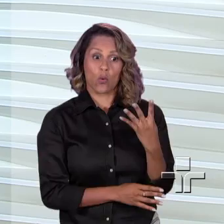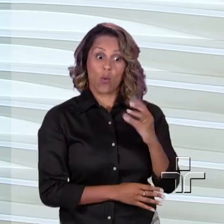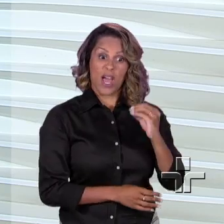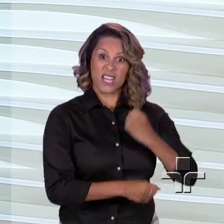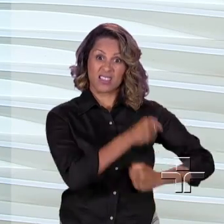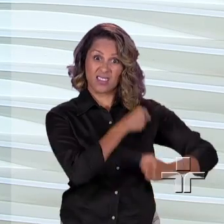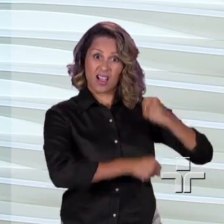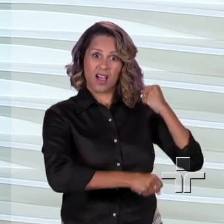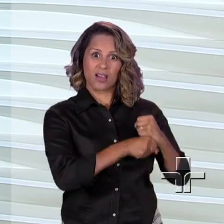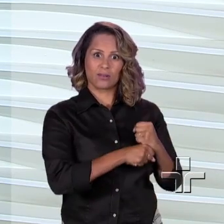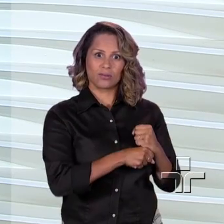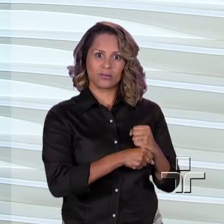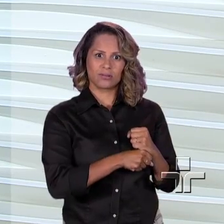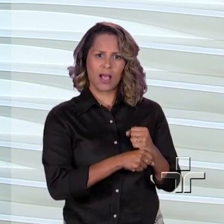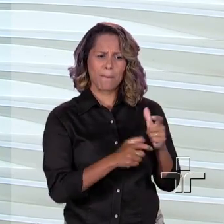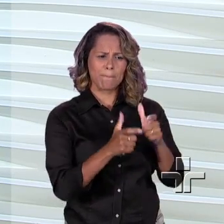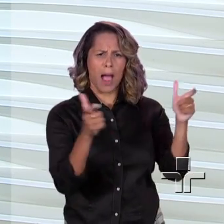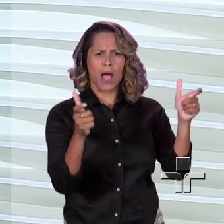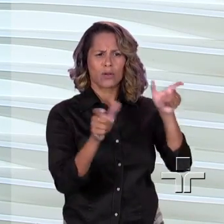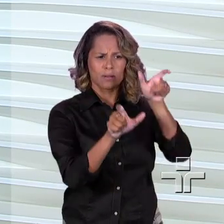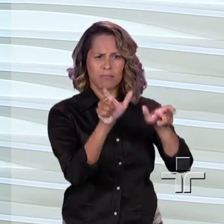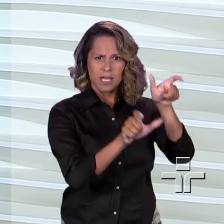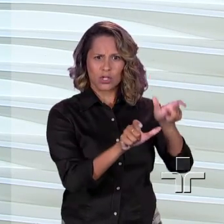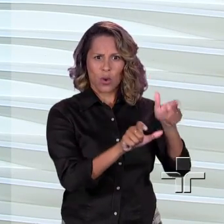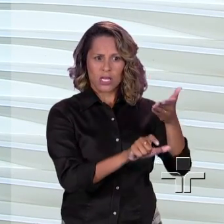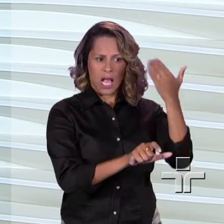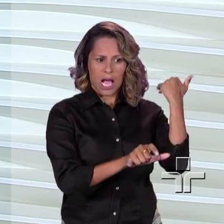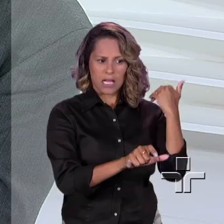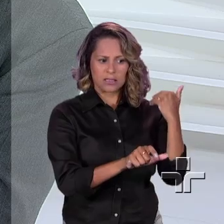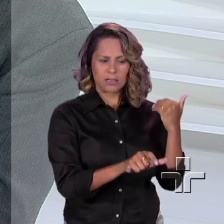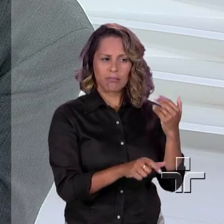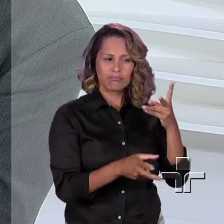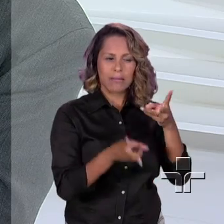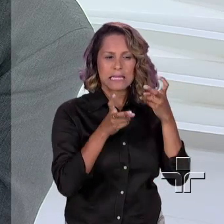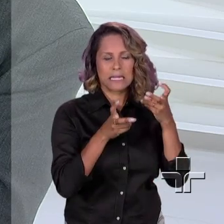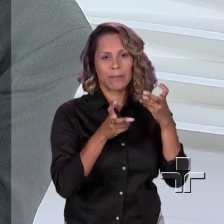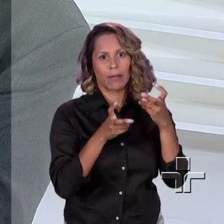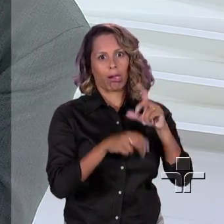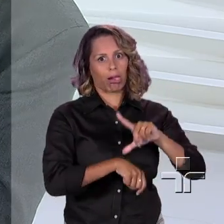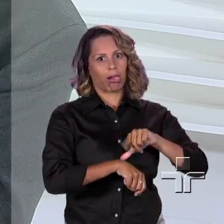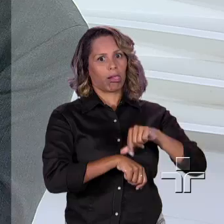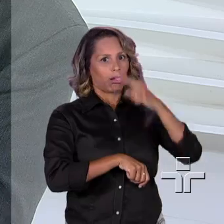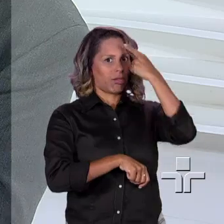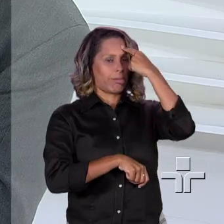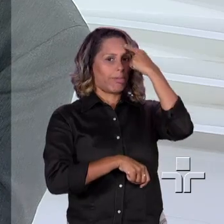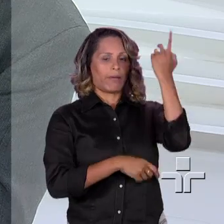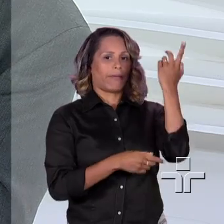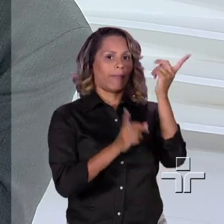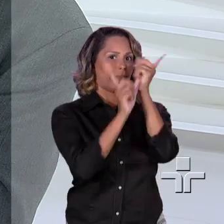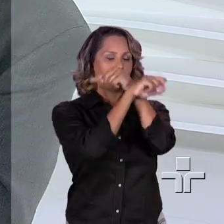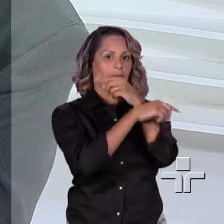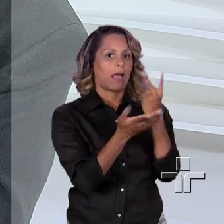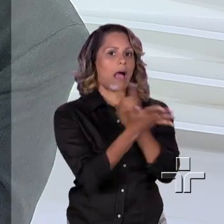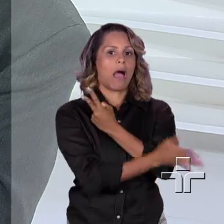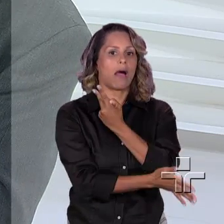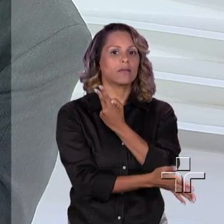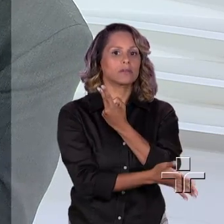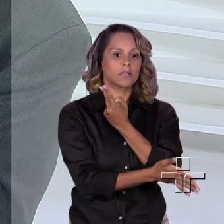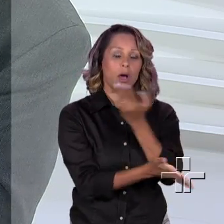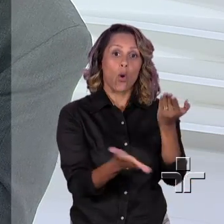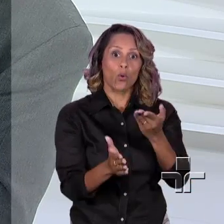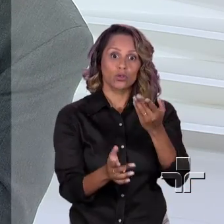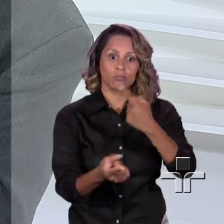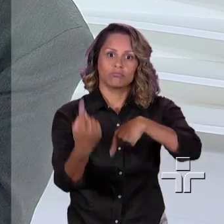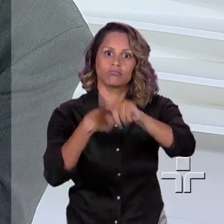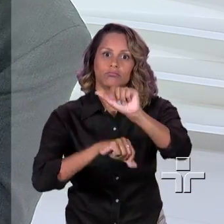se transformaram, perceberam que as suas ideias eram atrasadas e mal pensadas e elaboradas. O problema não são